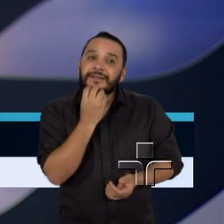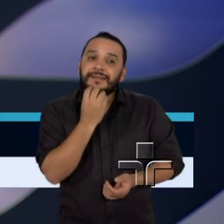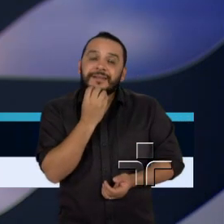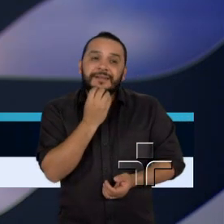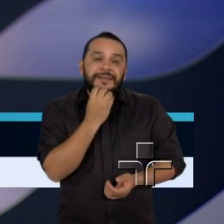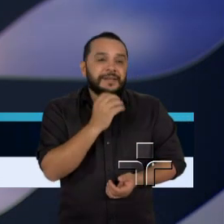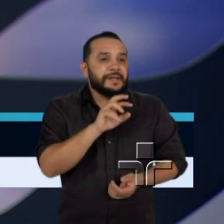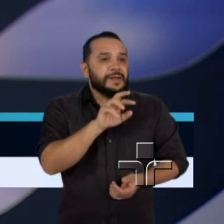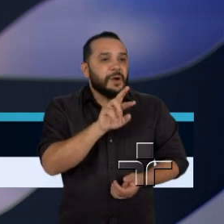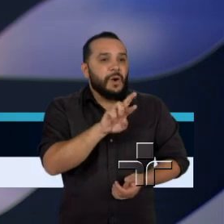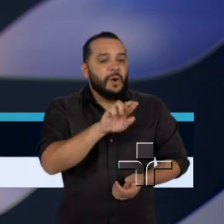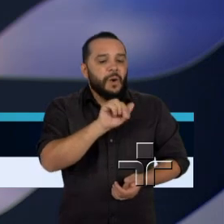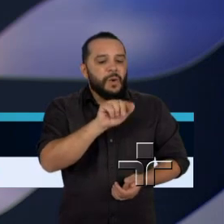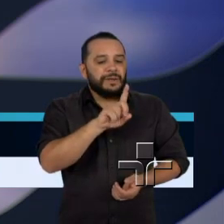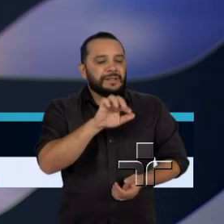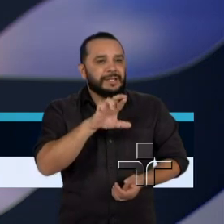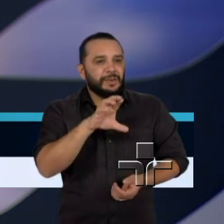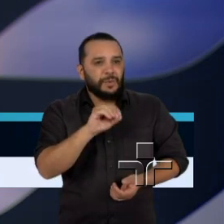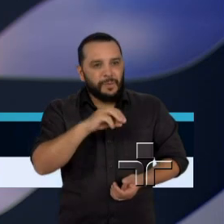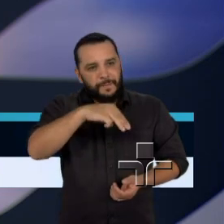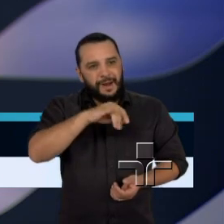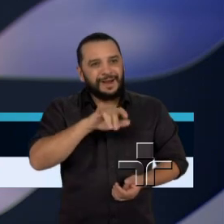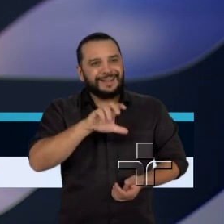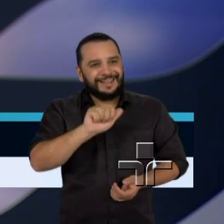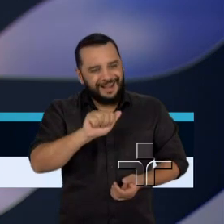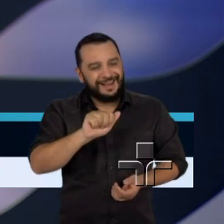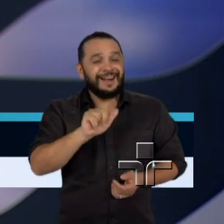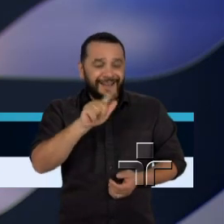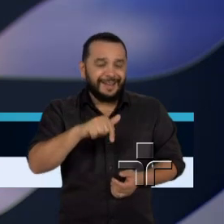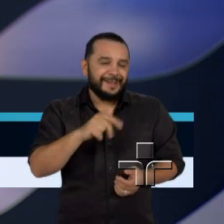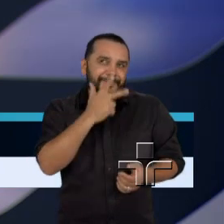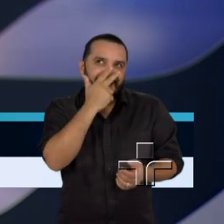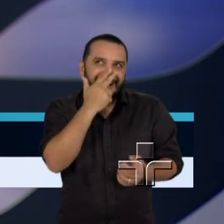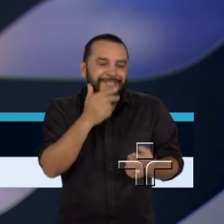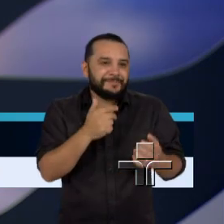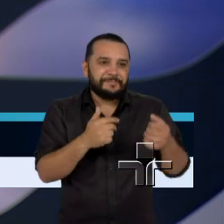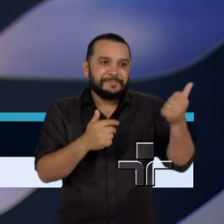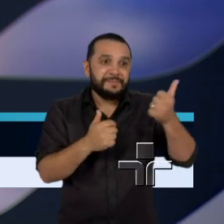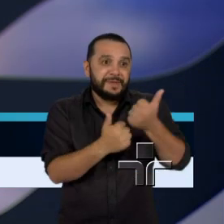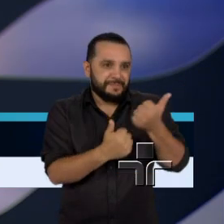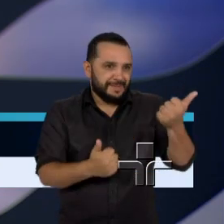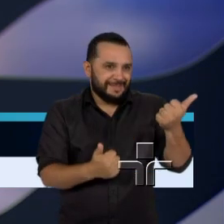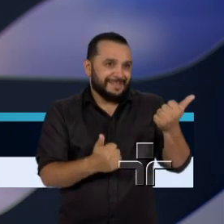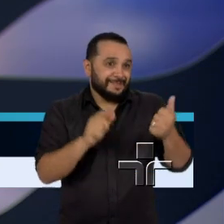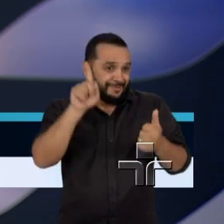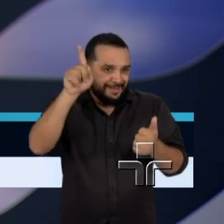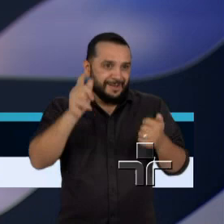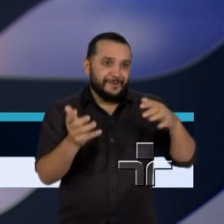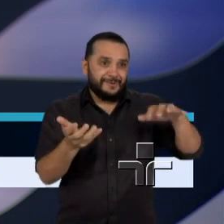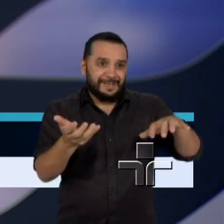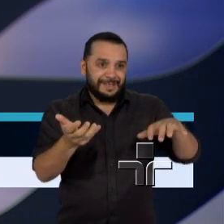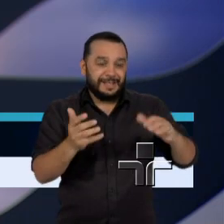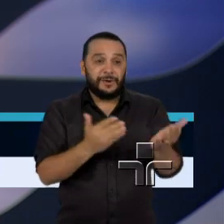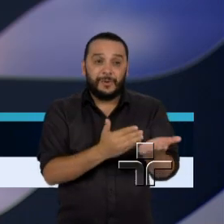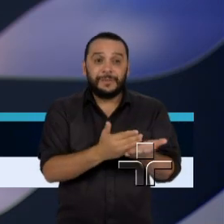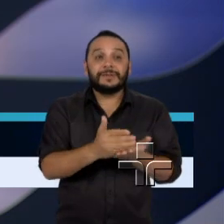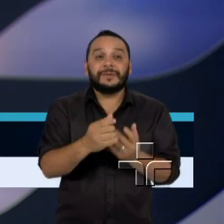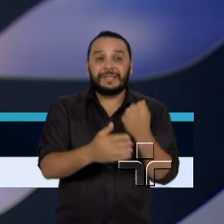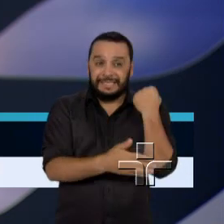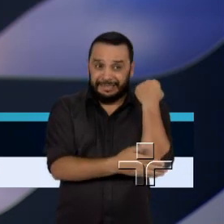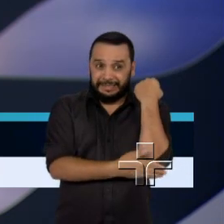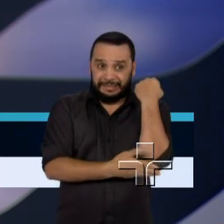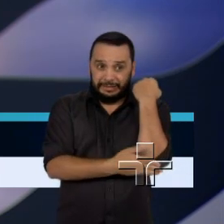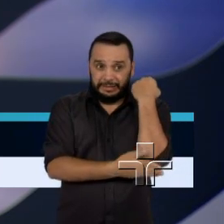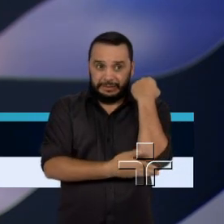Maia, que começou a ser visto como uma espécie de primeiro-ministro, né, no Congresso Brasileiro. Isso gerou alguma ciumeira, e a despeito de